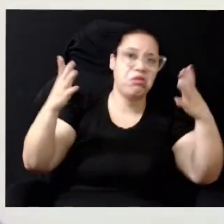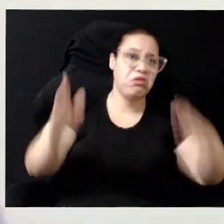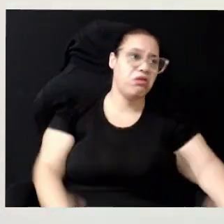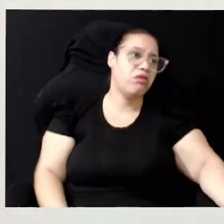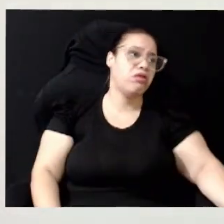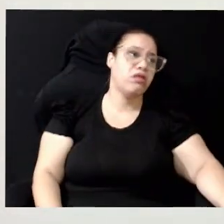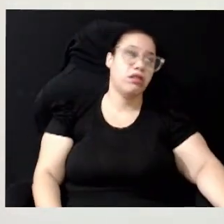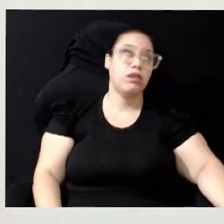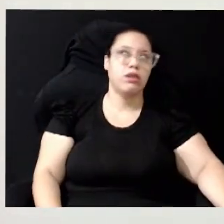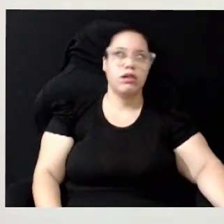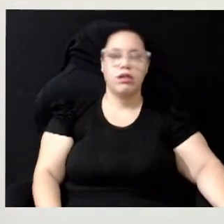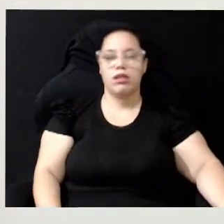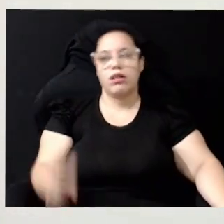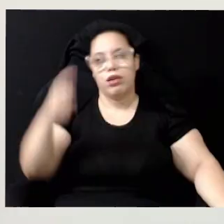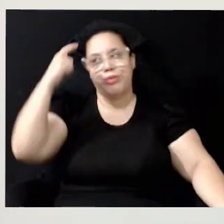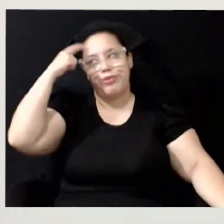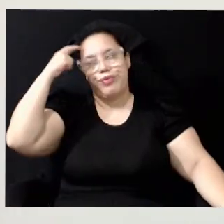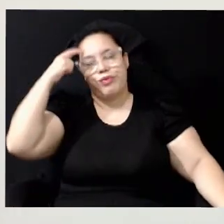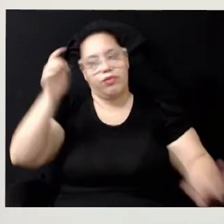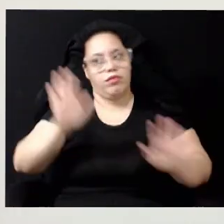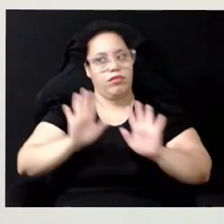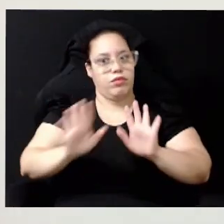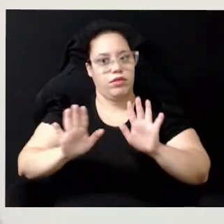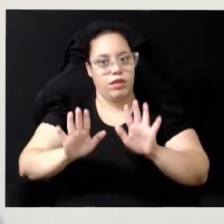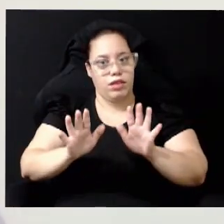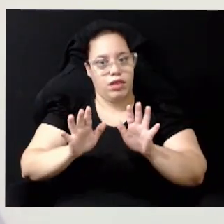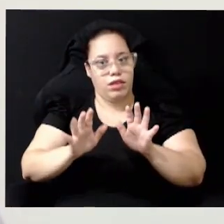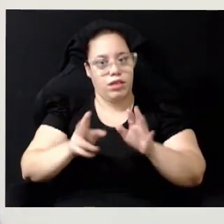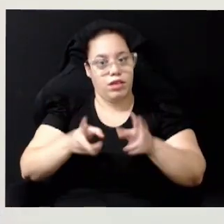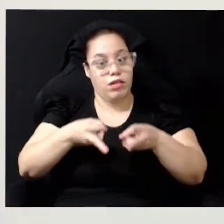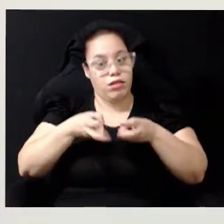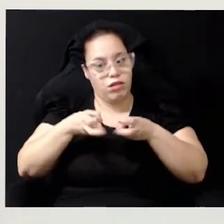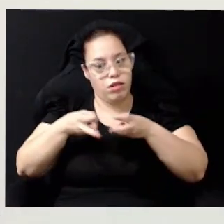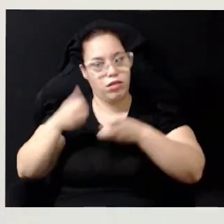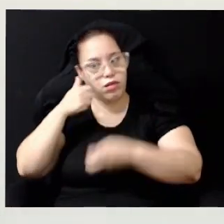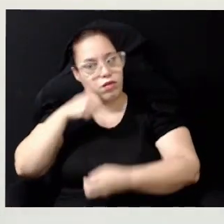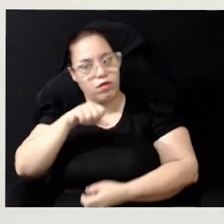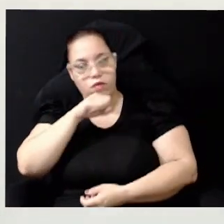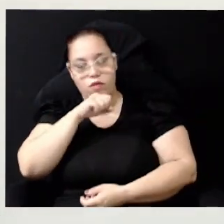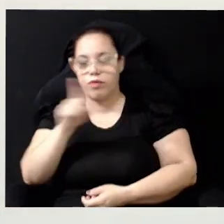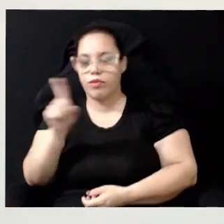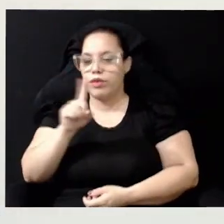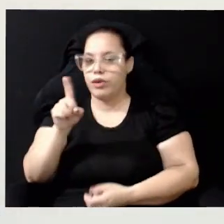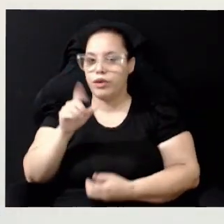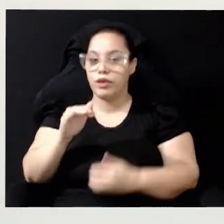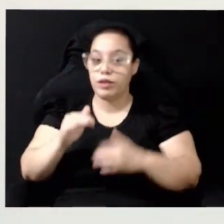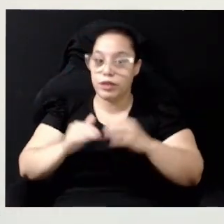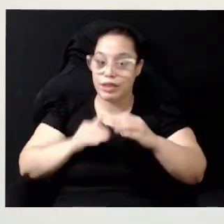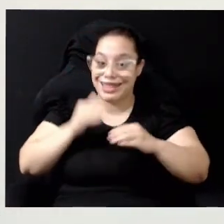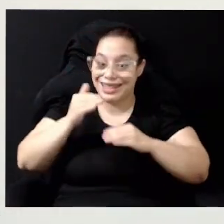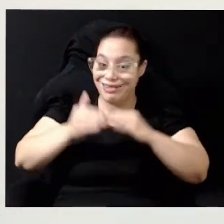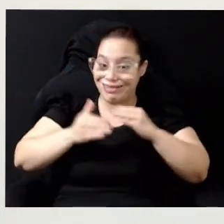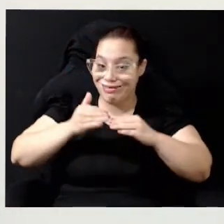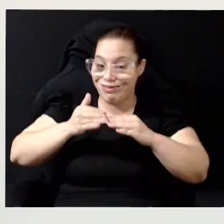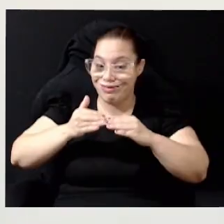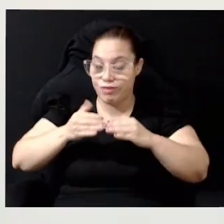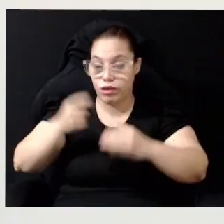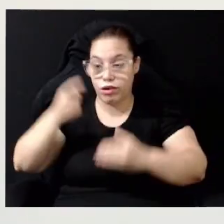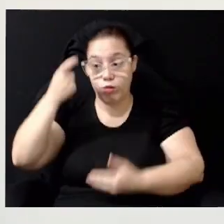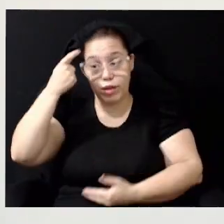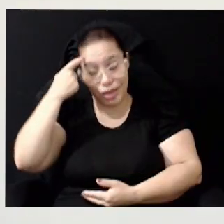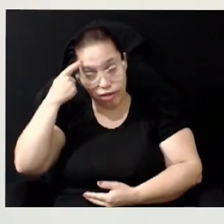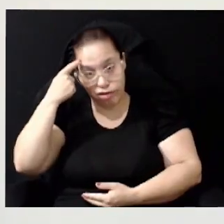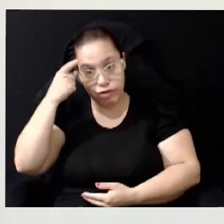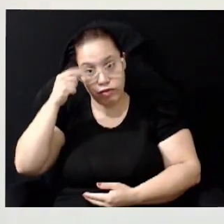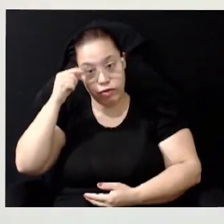esses pensamentos precisam, de certa maneira, precisam ser reconhecidos pelo pai, para que ele não se envolva com essa forma de